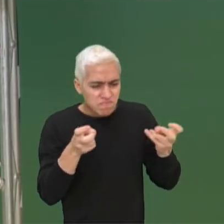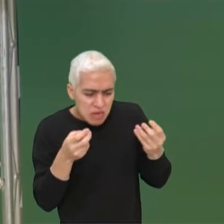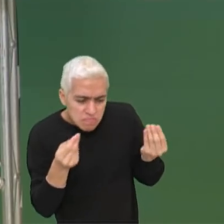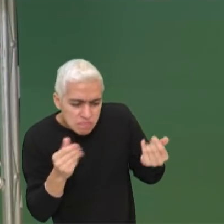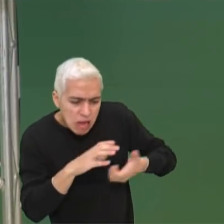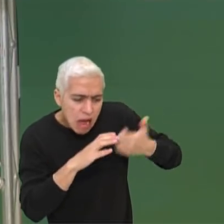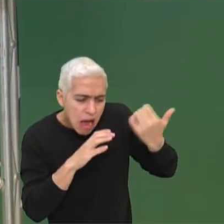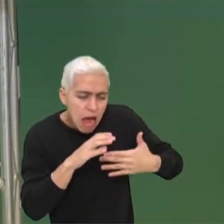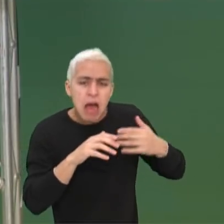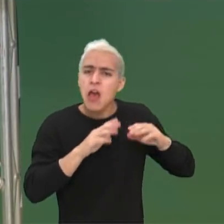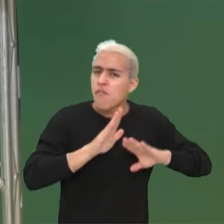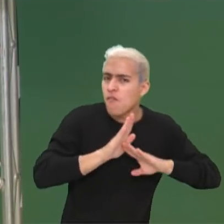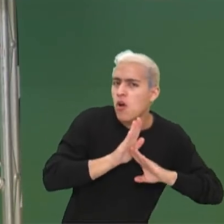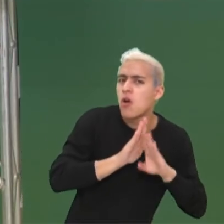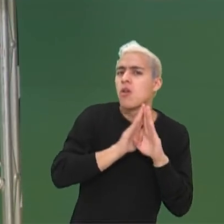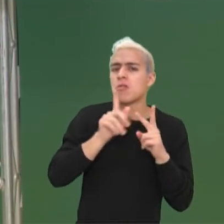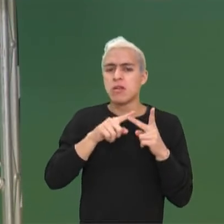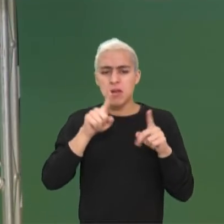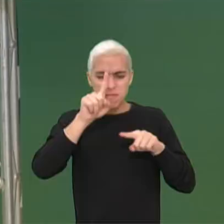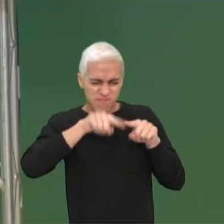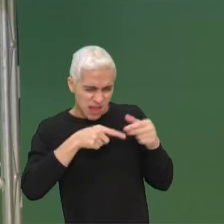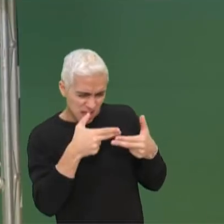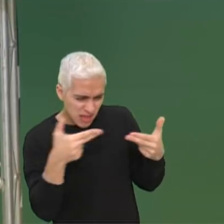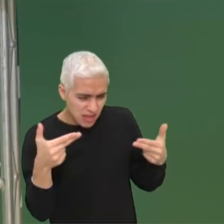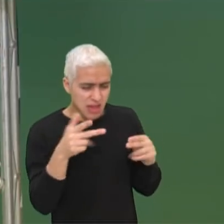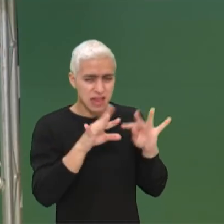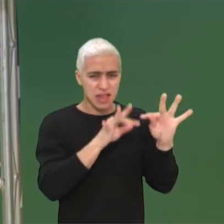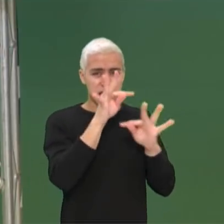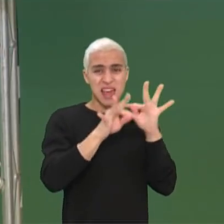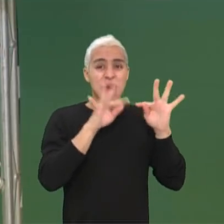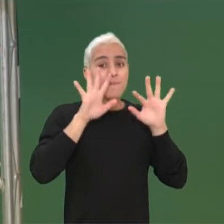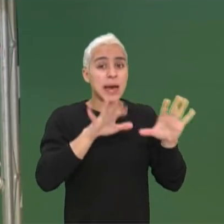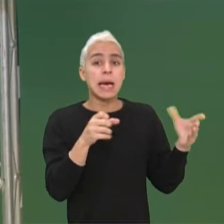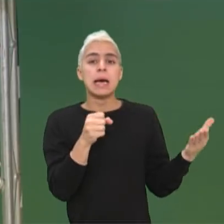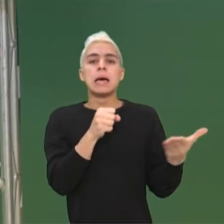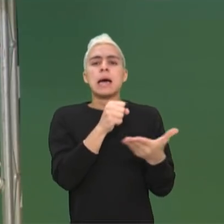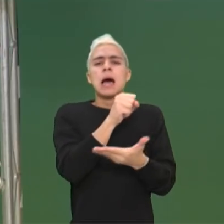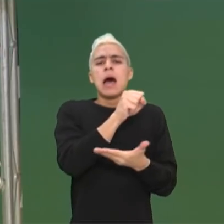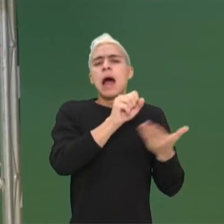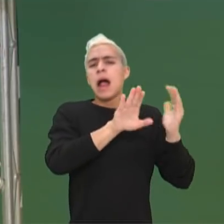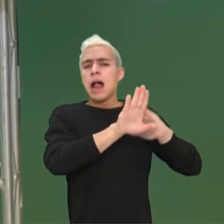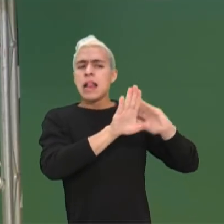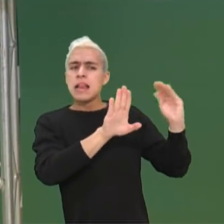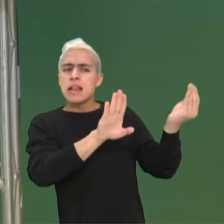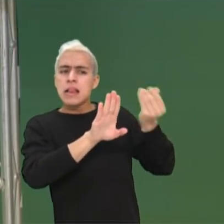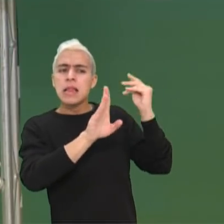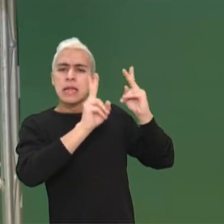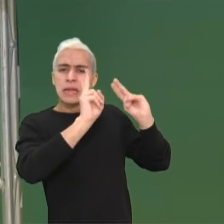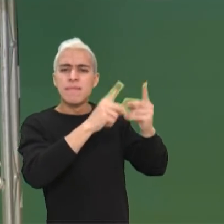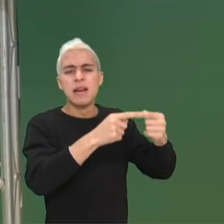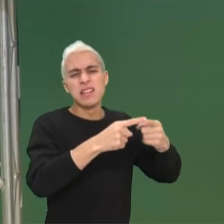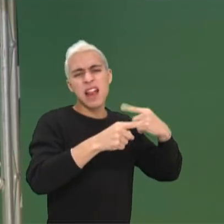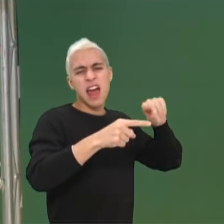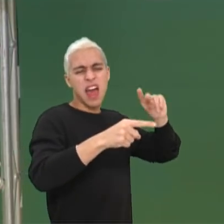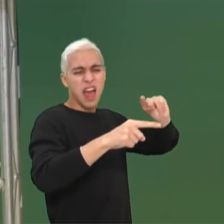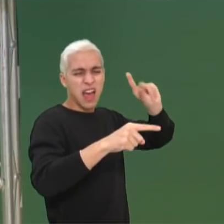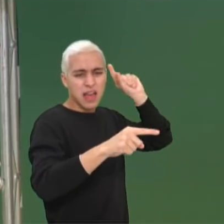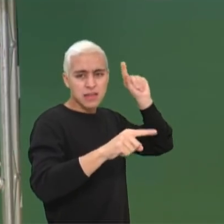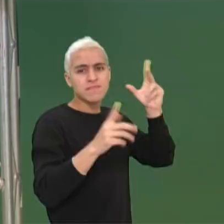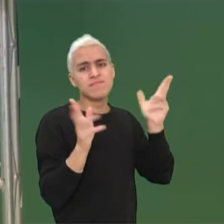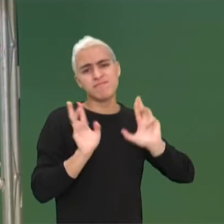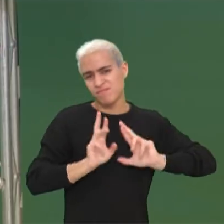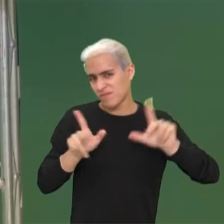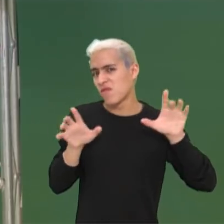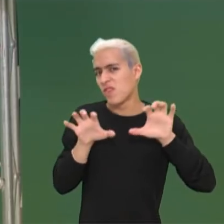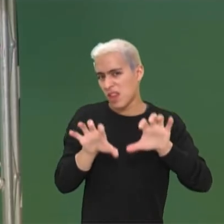com mecanismos, com tecnologia, mas a base, né, a ideia ainda continua a mesma de antigamente. Então, essa é a